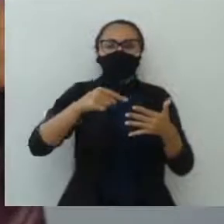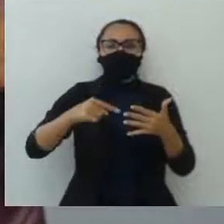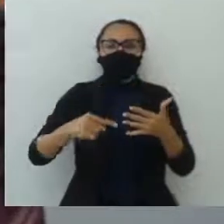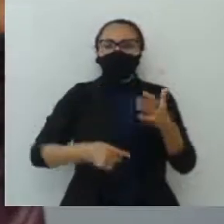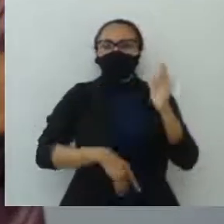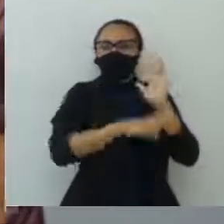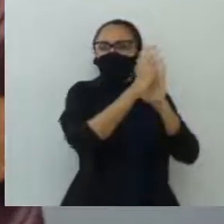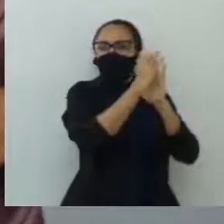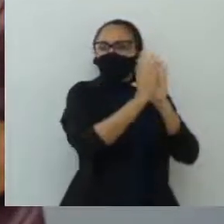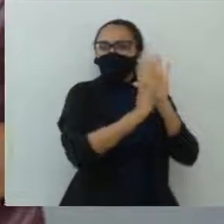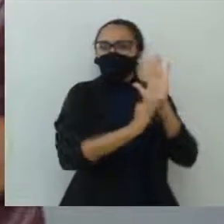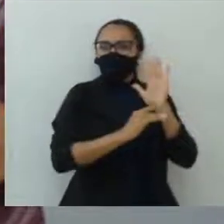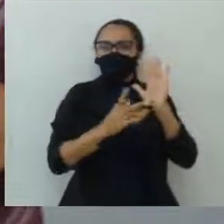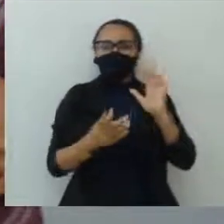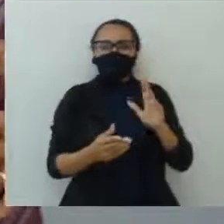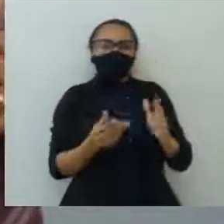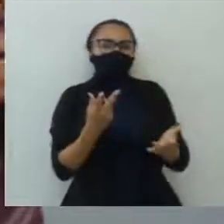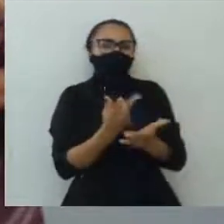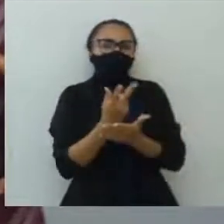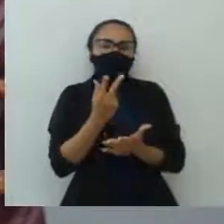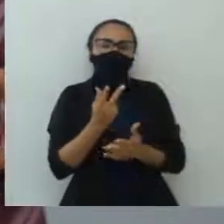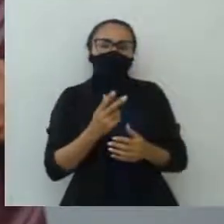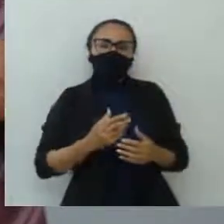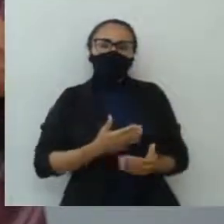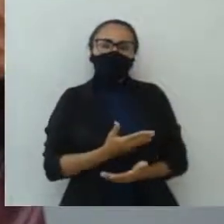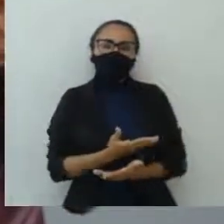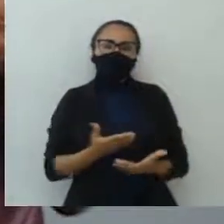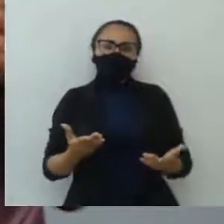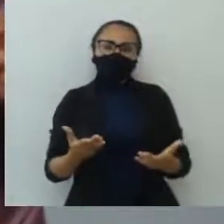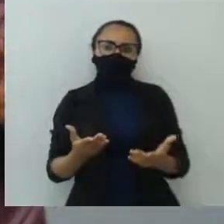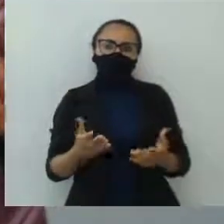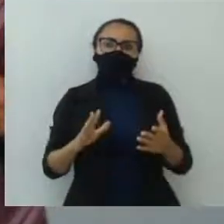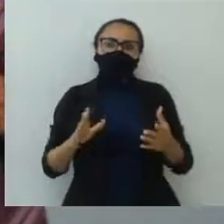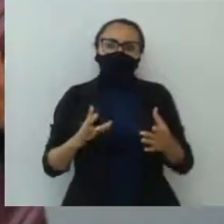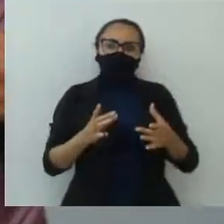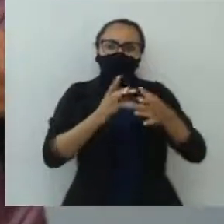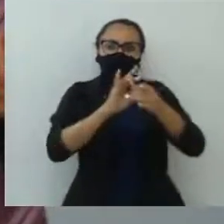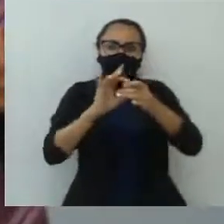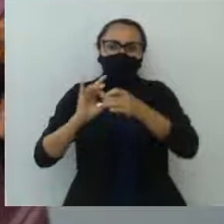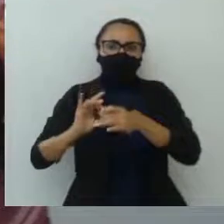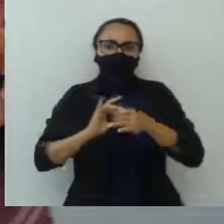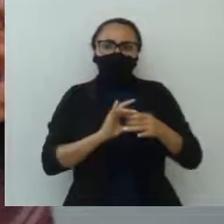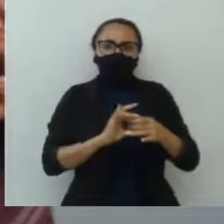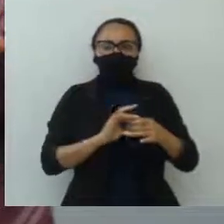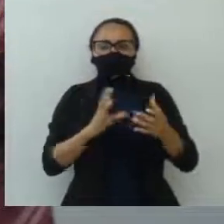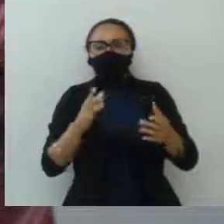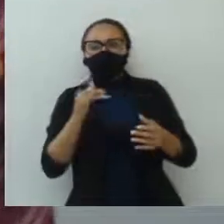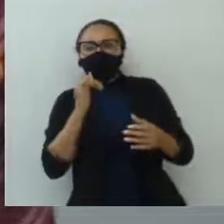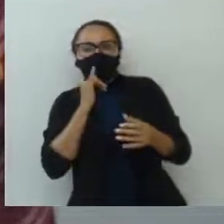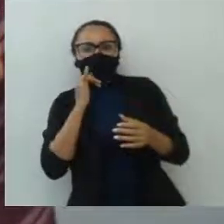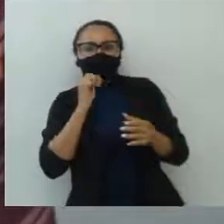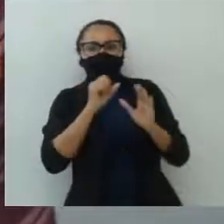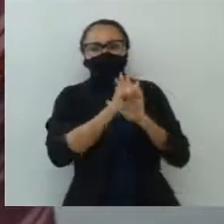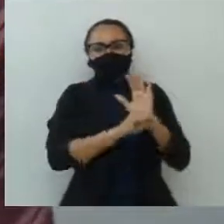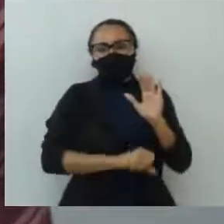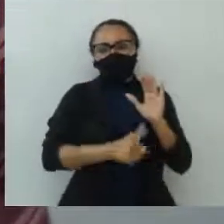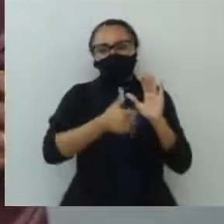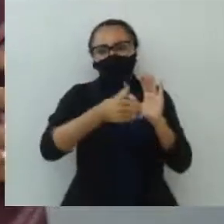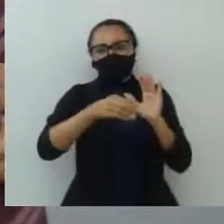no tempo que a peça acontece, para que a peça se encaixe ali. Não pode, por exemplo, uma peça falar do século